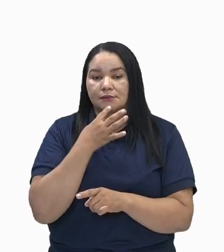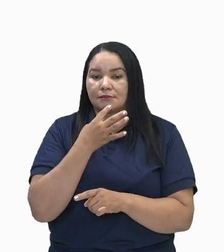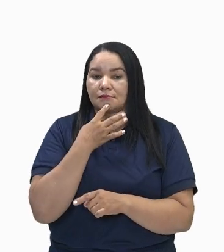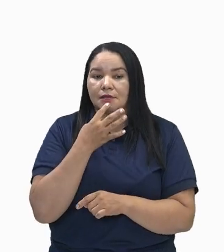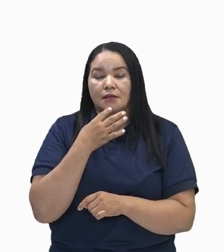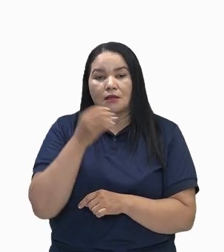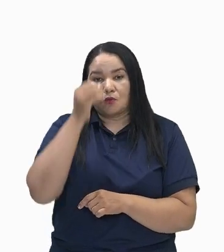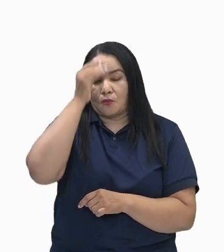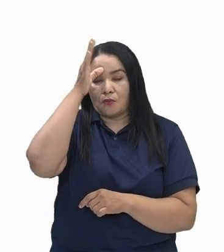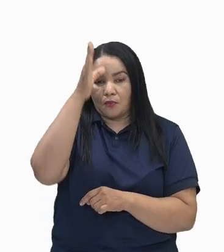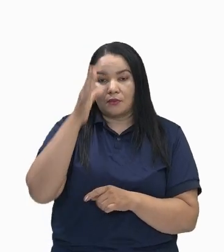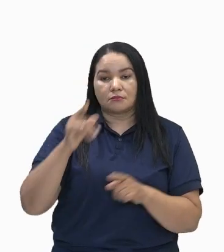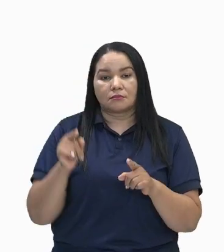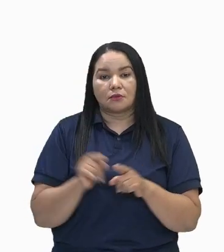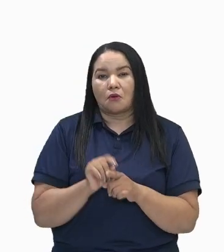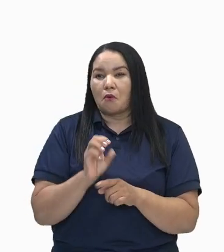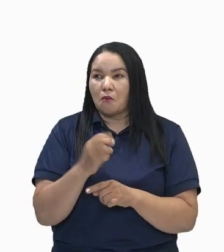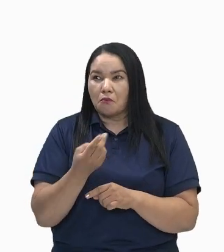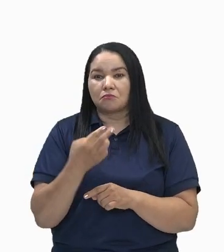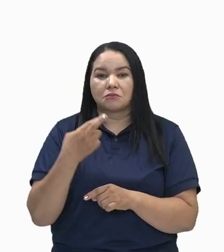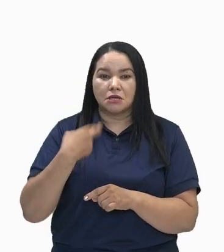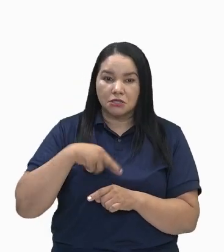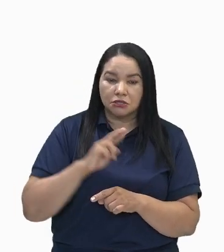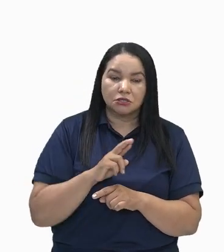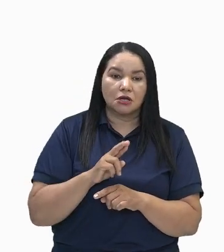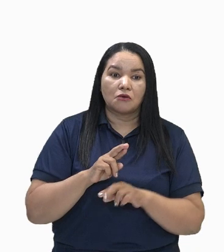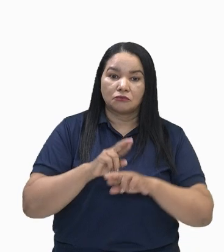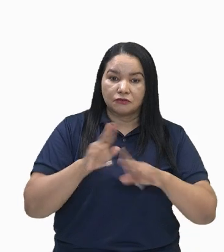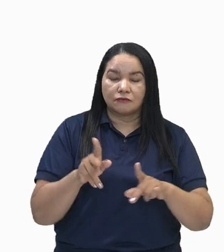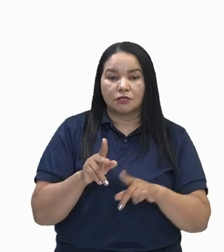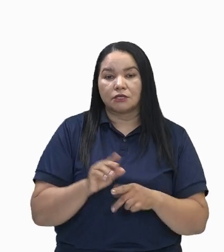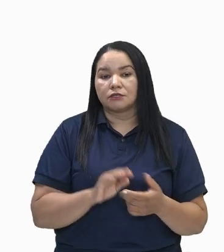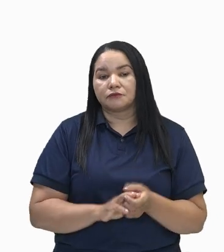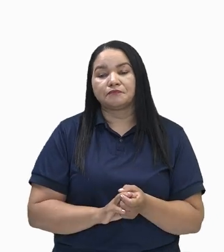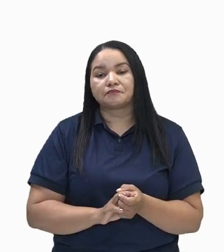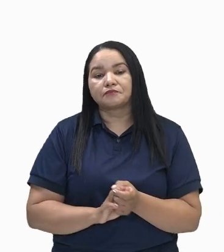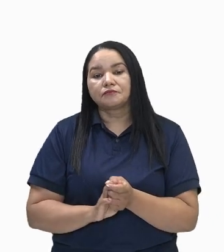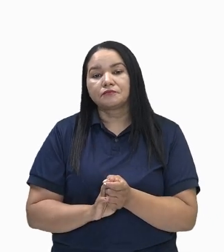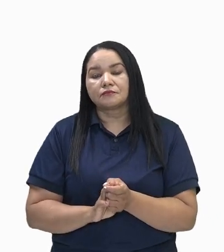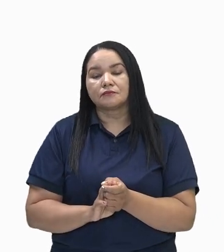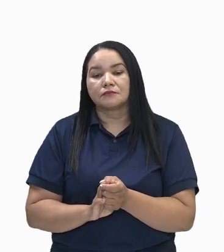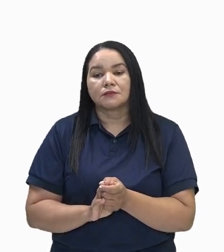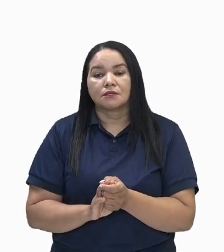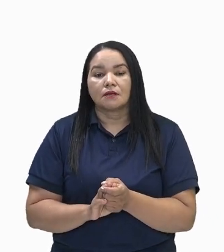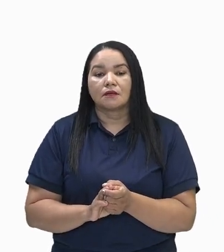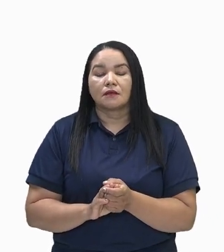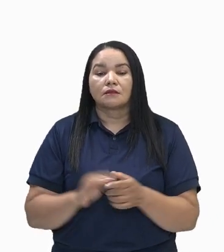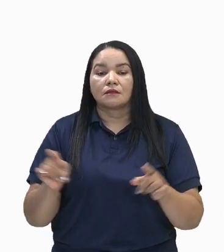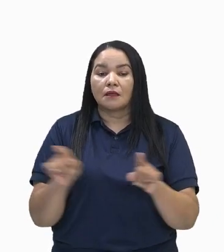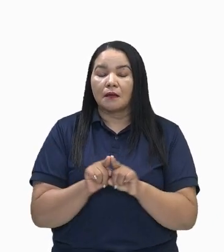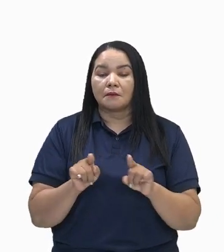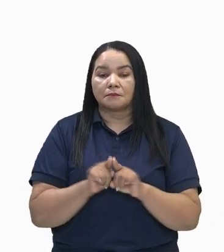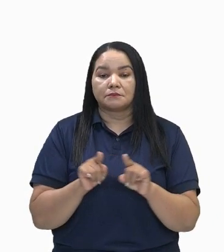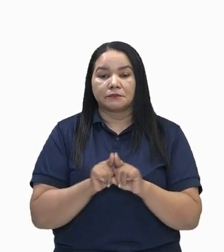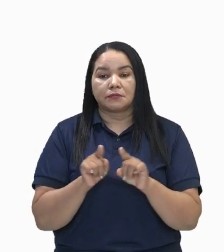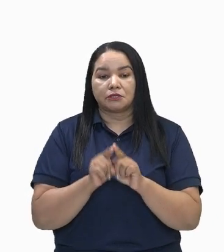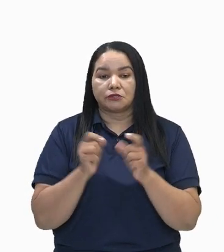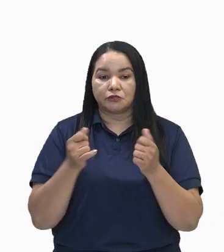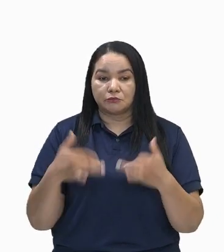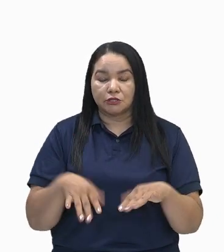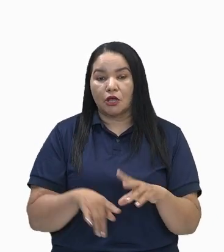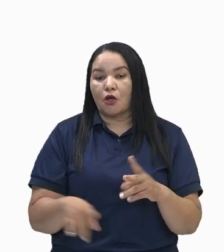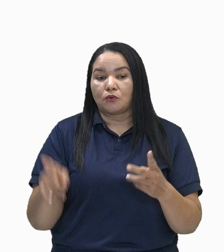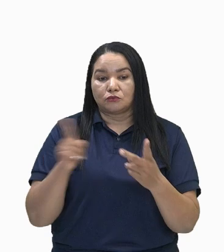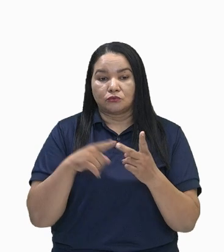por ideologias religiosas ou afins, certo? E com